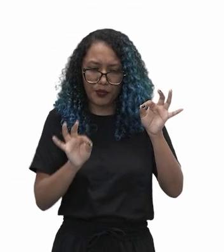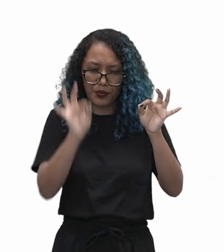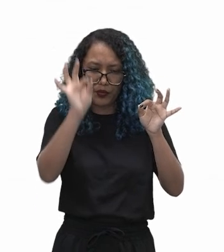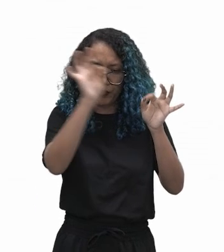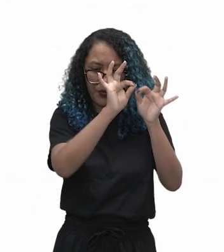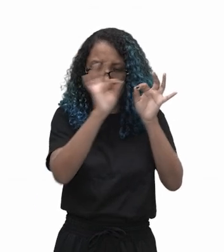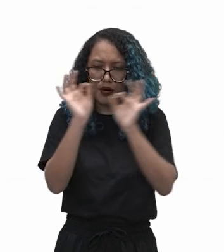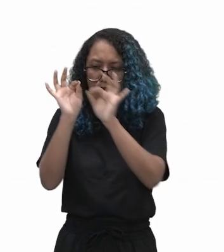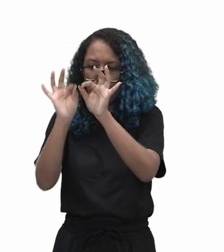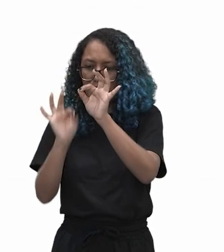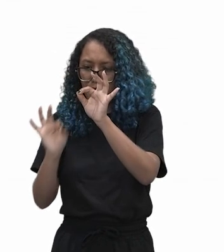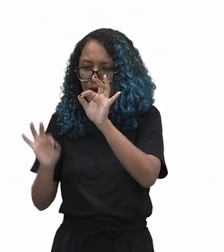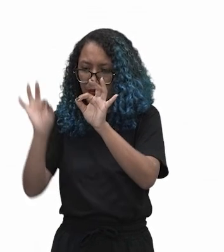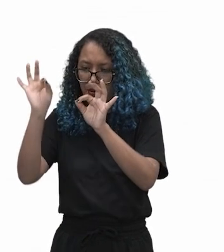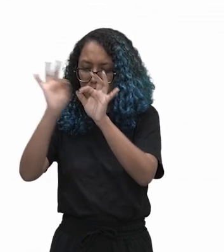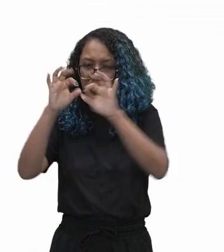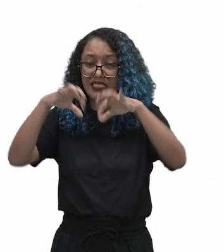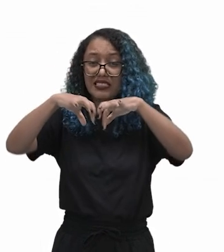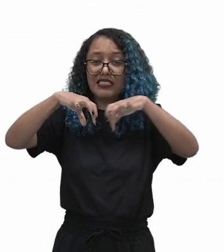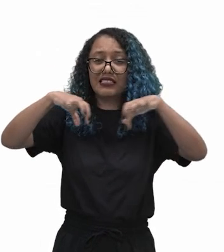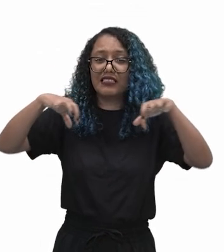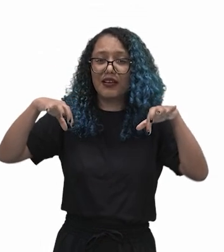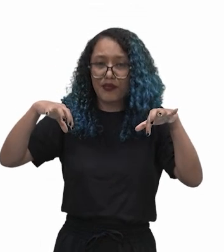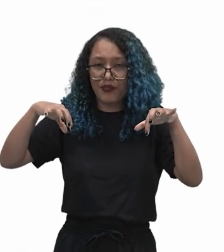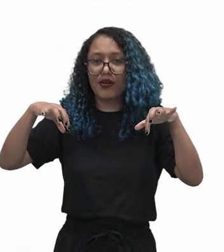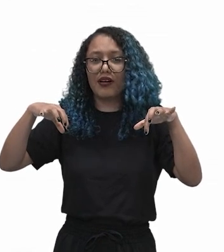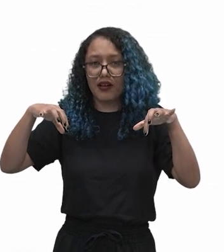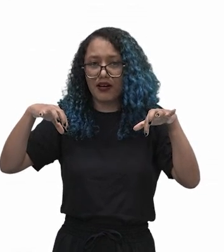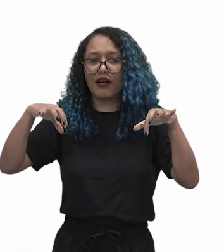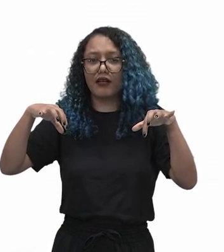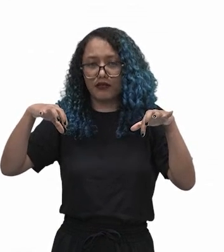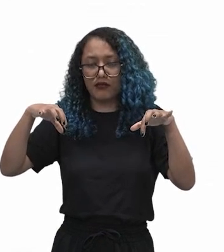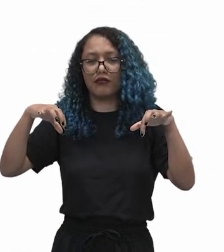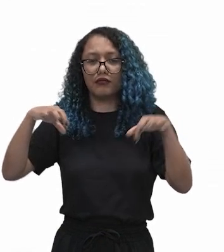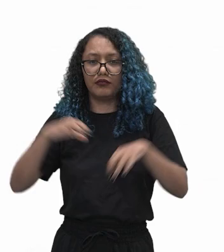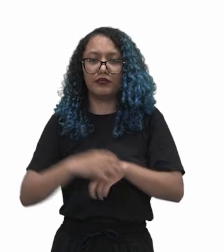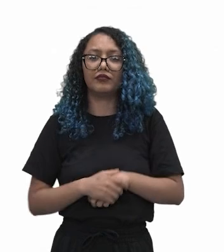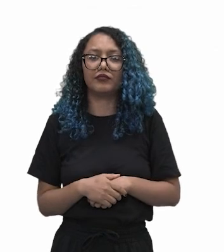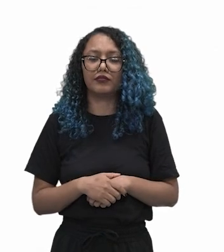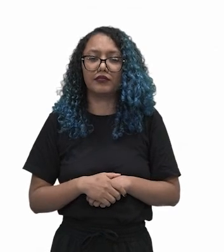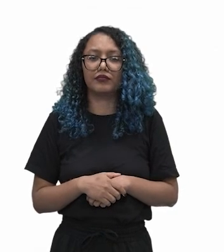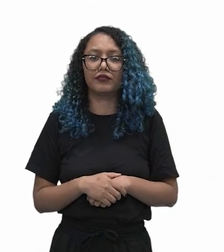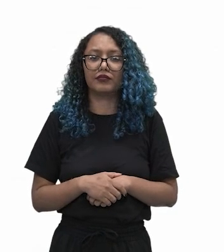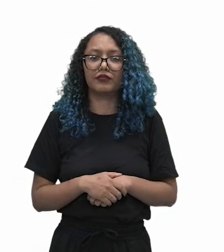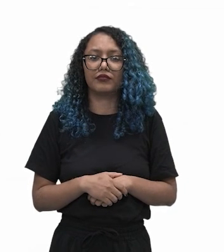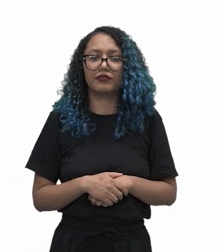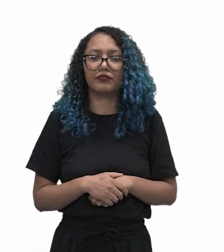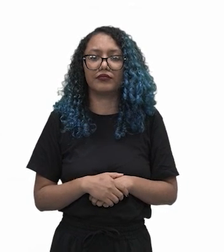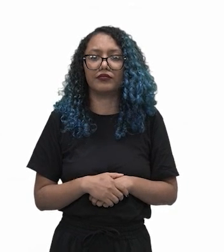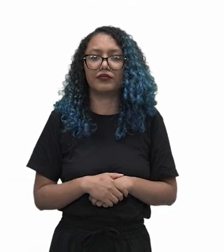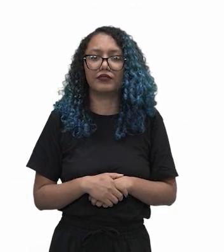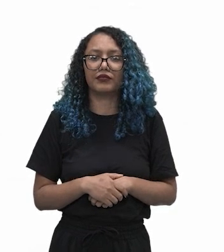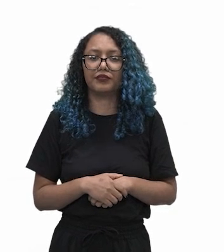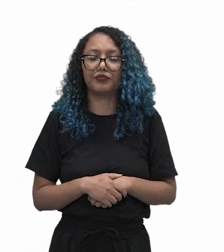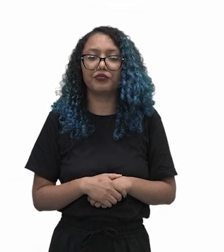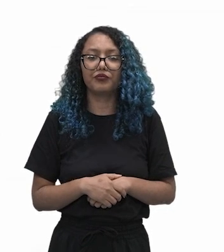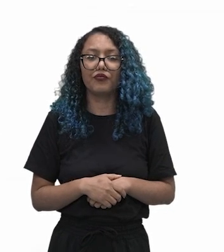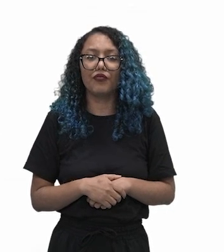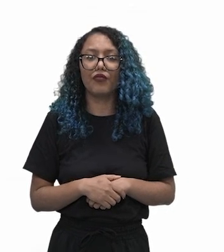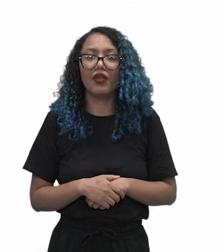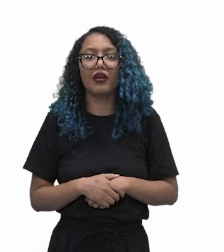compartilhando carbonos do núcleo aromático. Então, aromática, polinuclear com núcleos